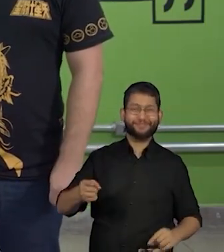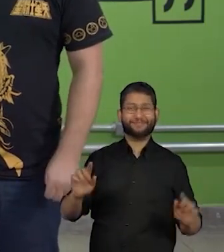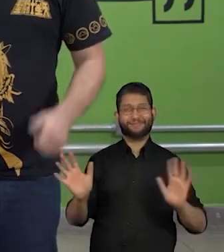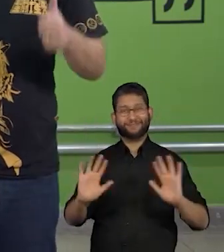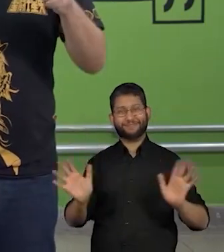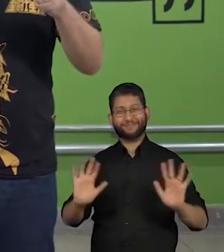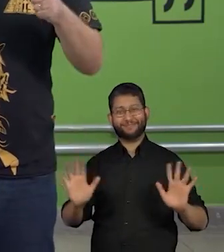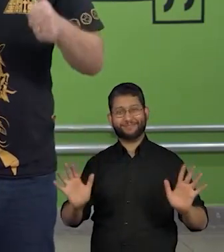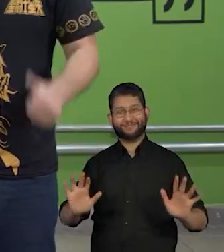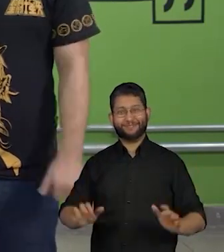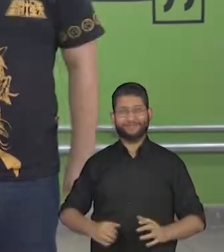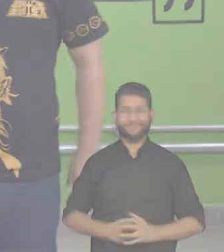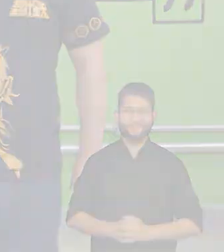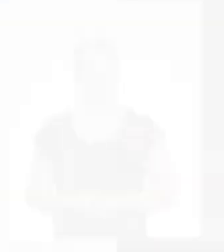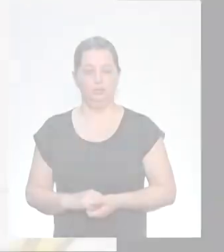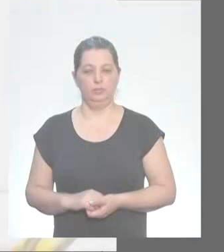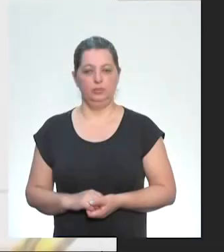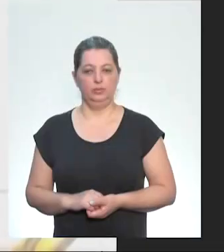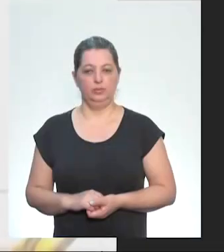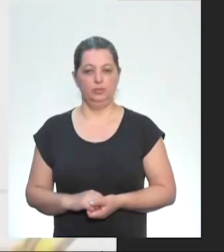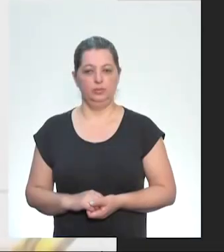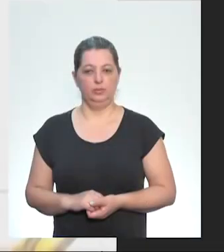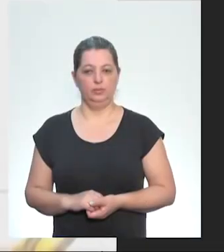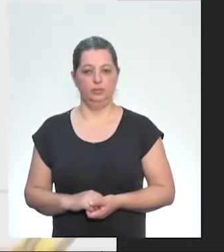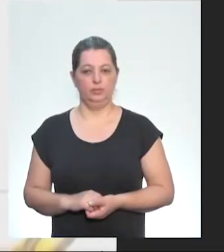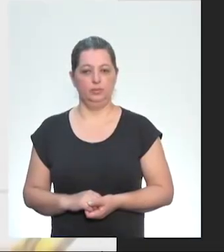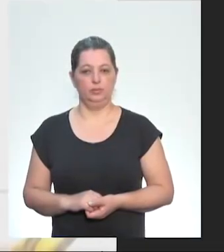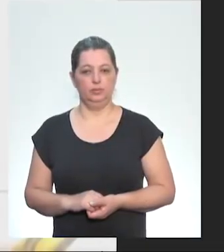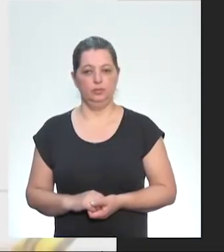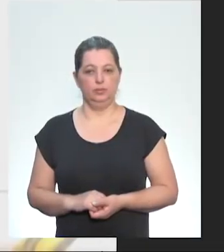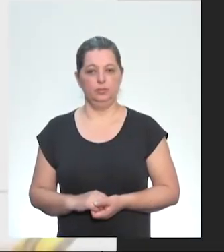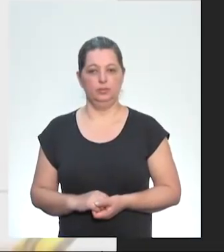aí. Valeu.